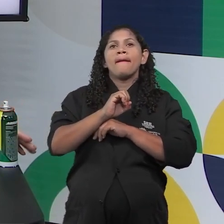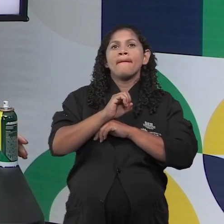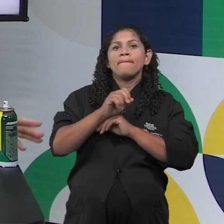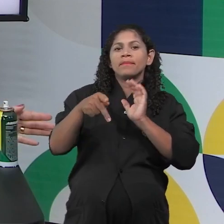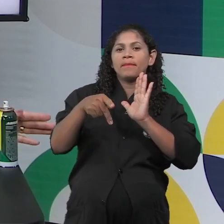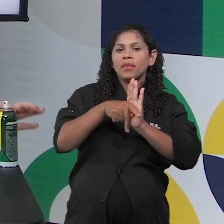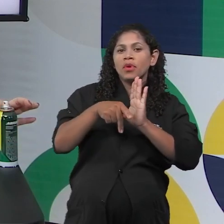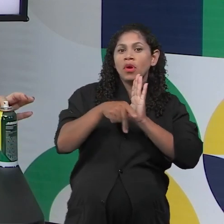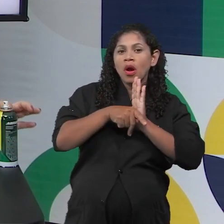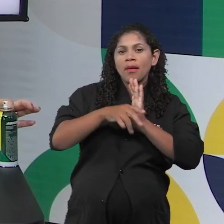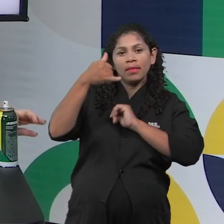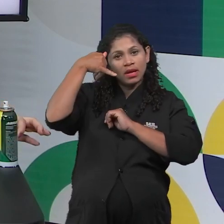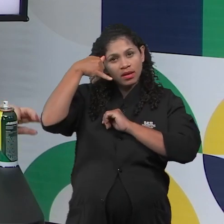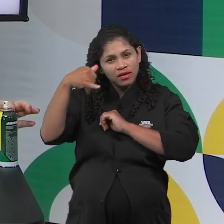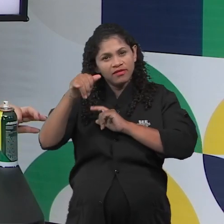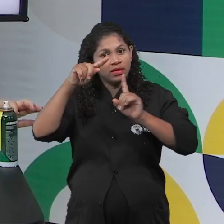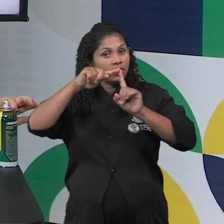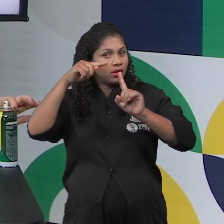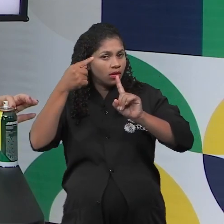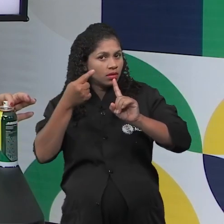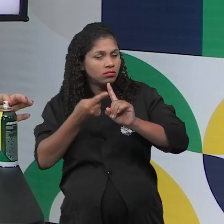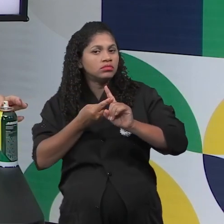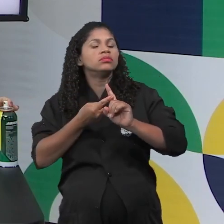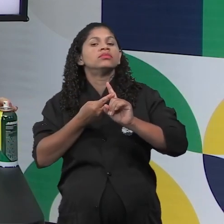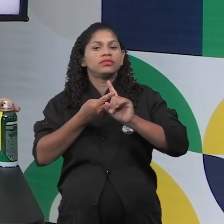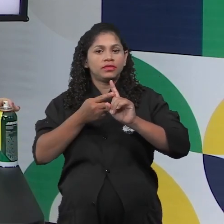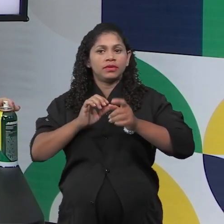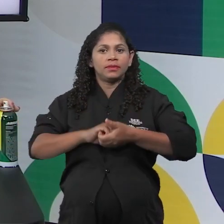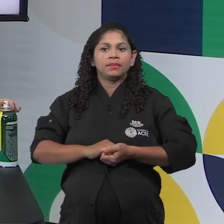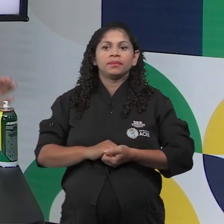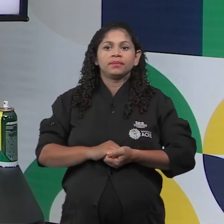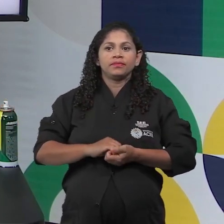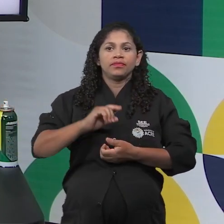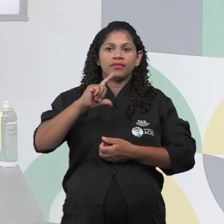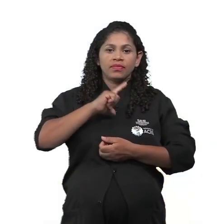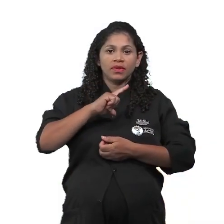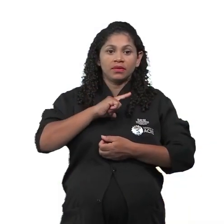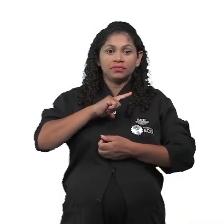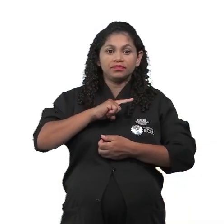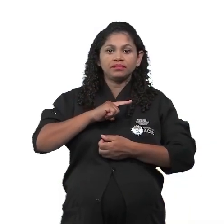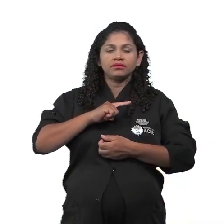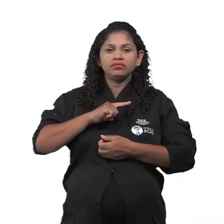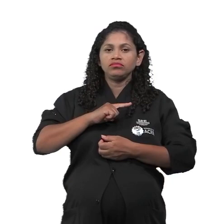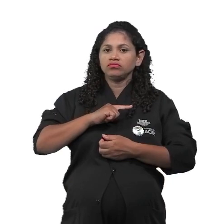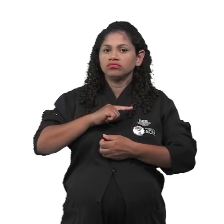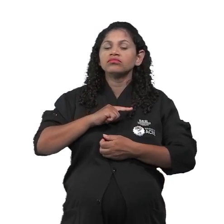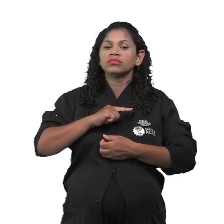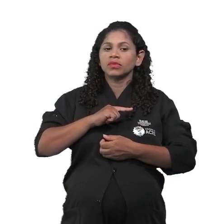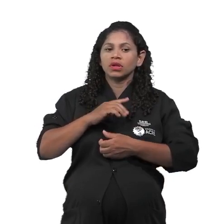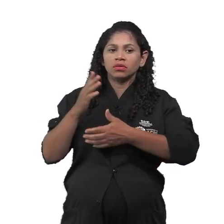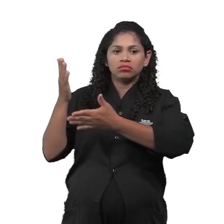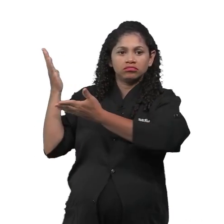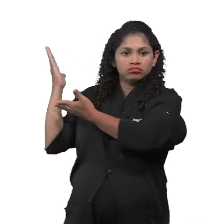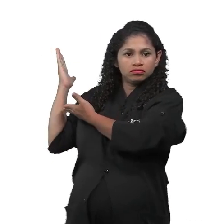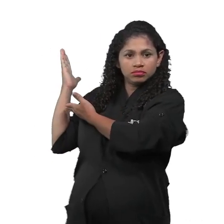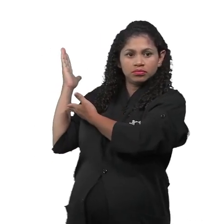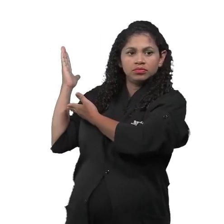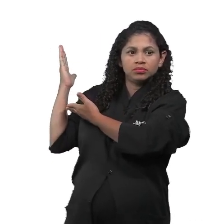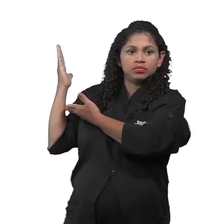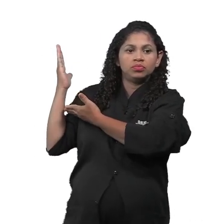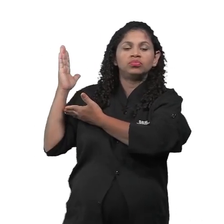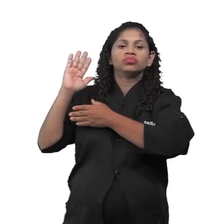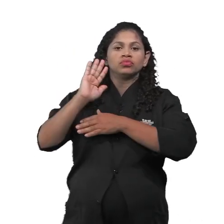anticoncepcionais e também ali a testosterona nos homens. E aqui a gente tem as principais vias, né, de aplicação, como eu demonstrei aqui no